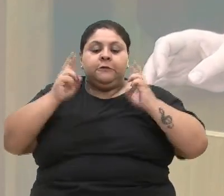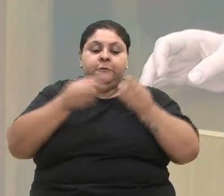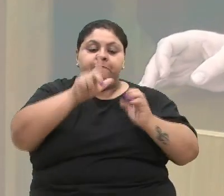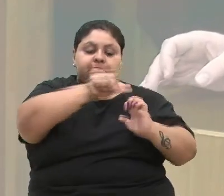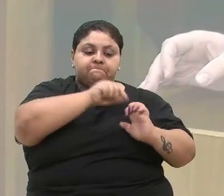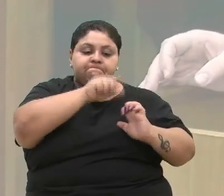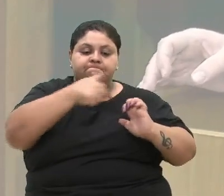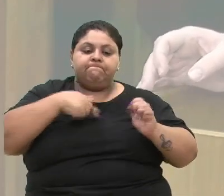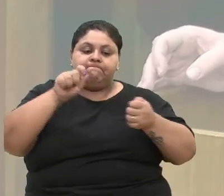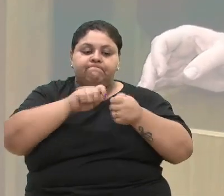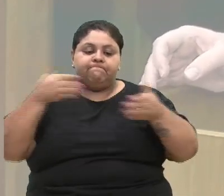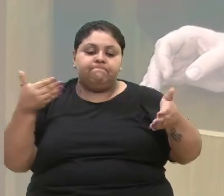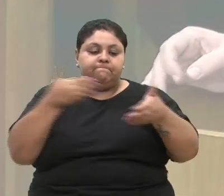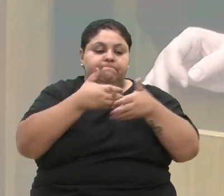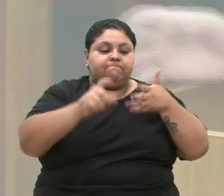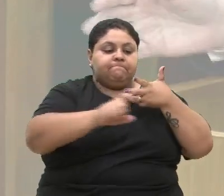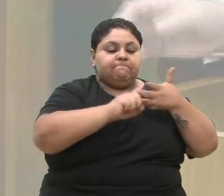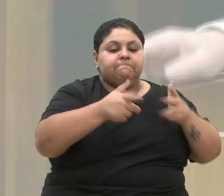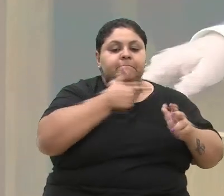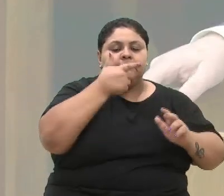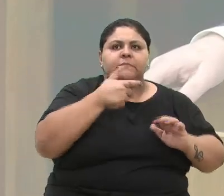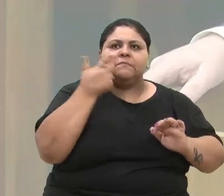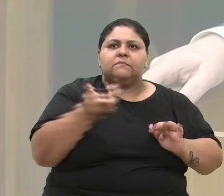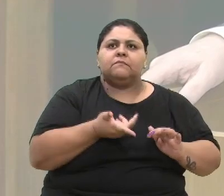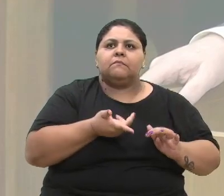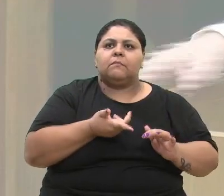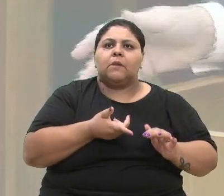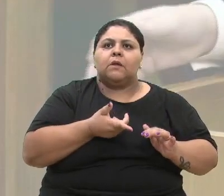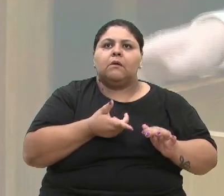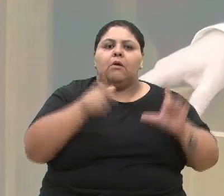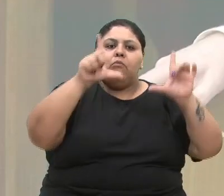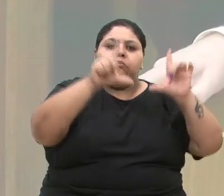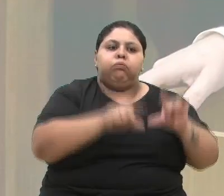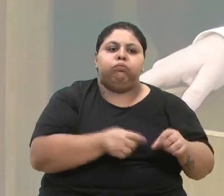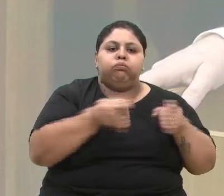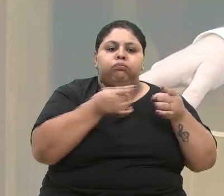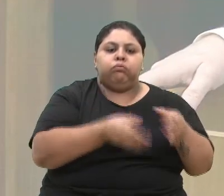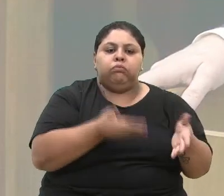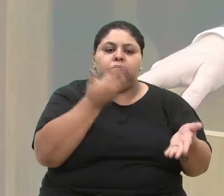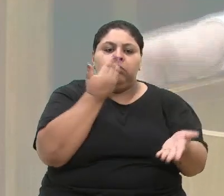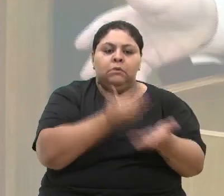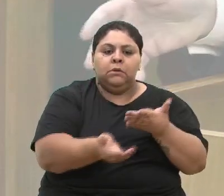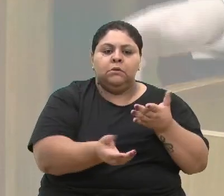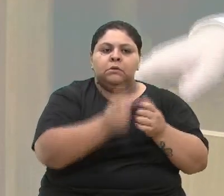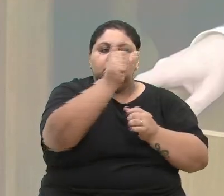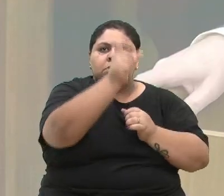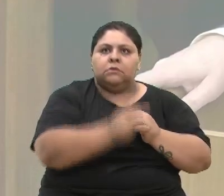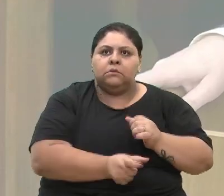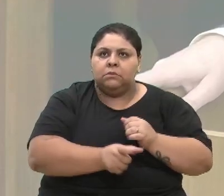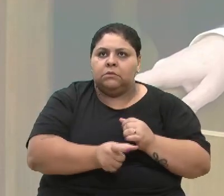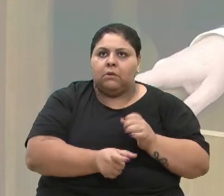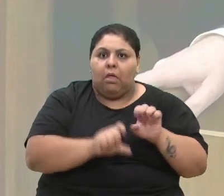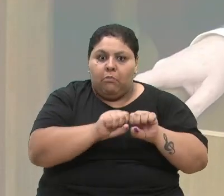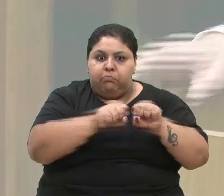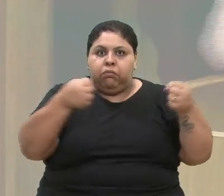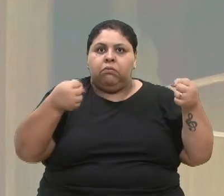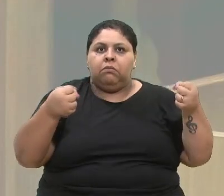fazia, chegava um executivo e dizia assim, caíram as vendas, perdemos o cliente, vai estourar a conta.